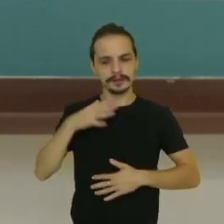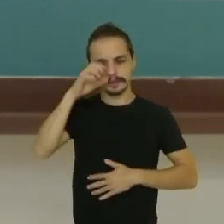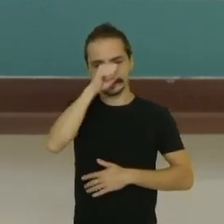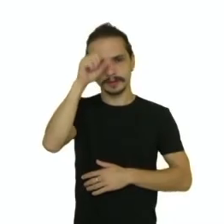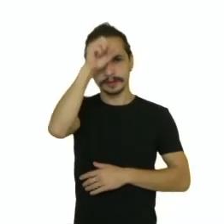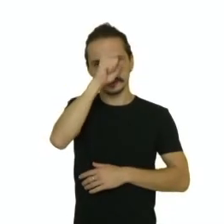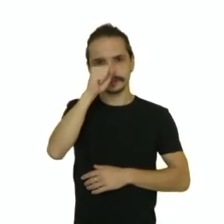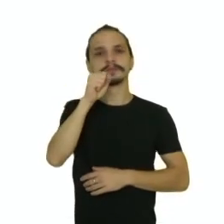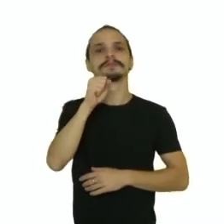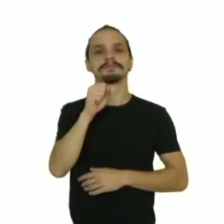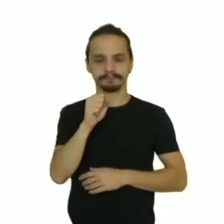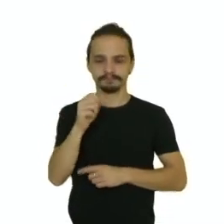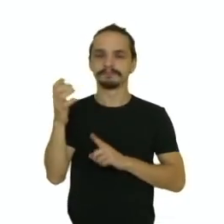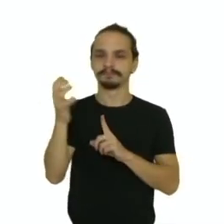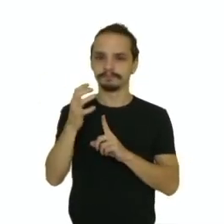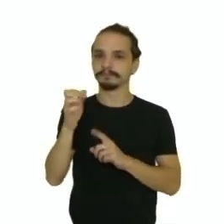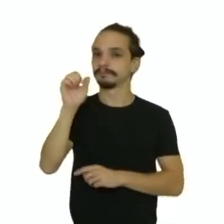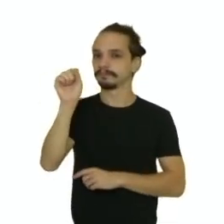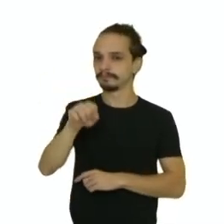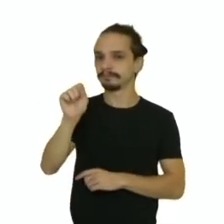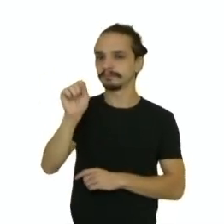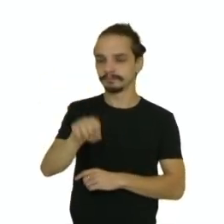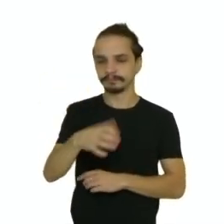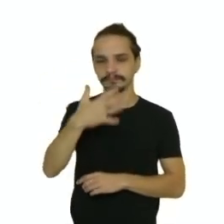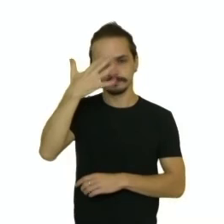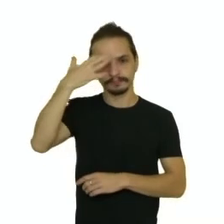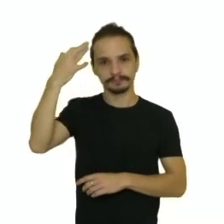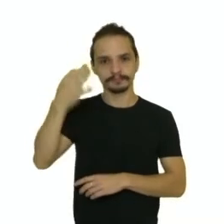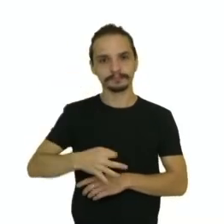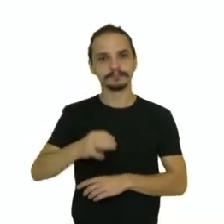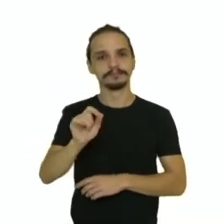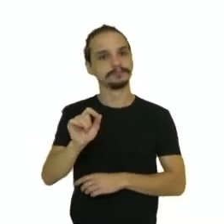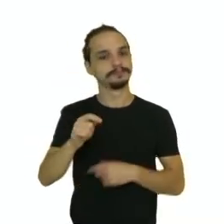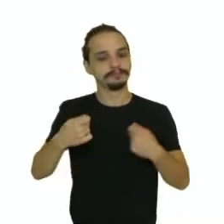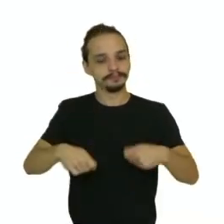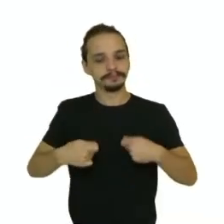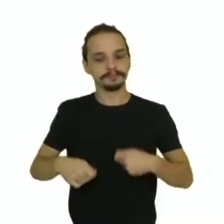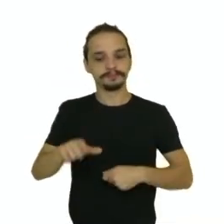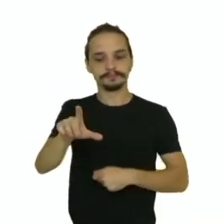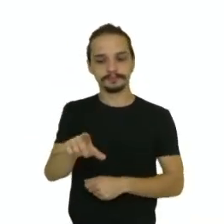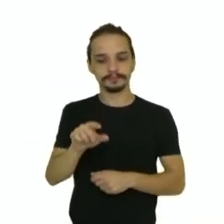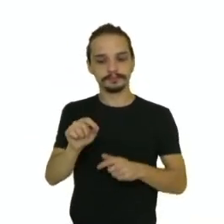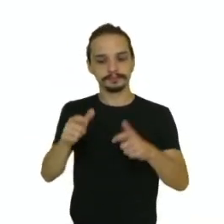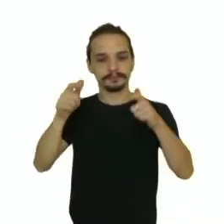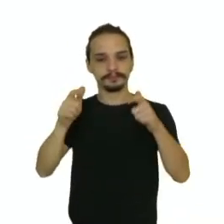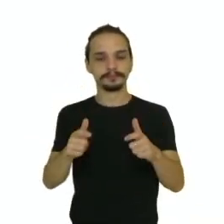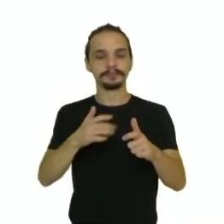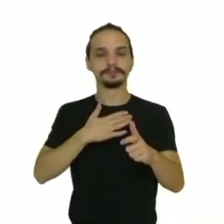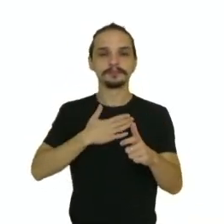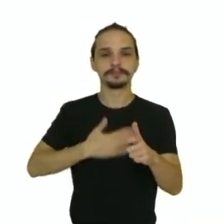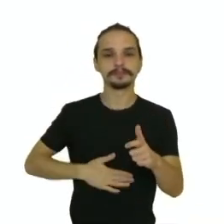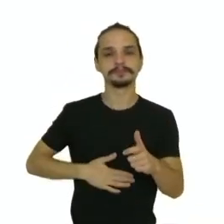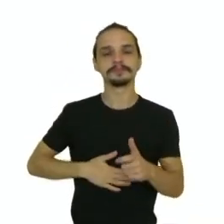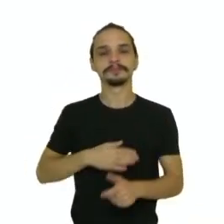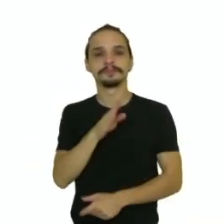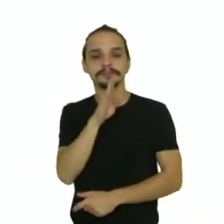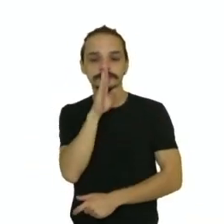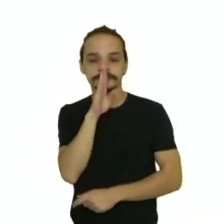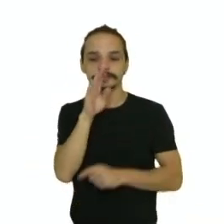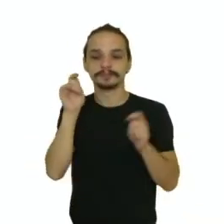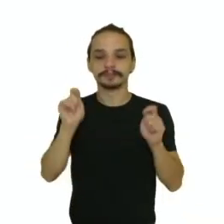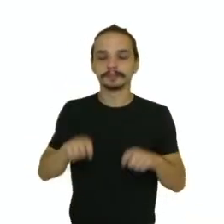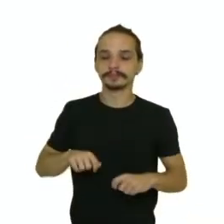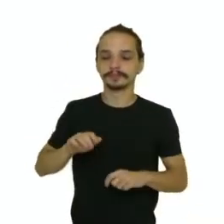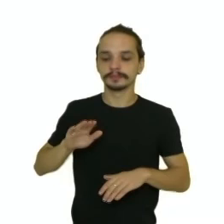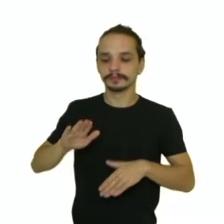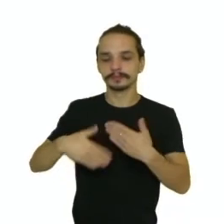aprendizagem né ele interfere Com certeza e nós devemos escolher um ambiente calmo silencioso para que